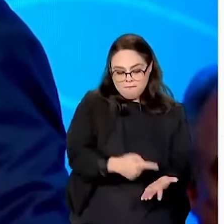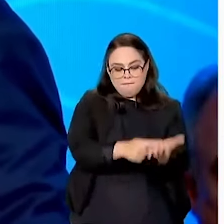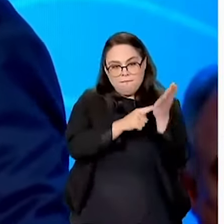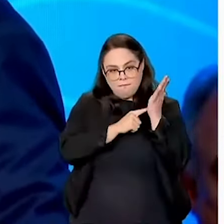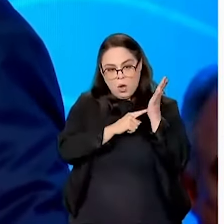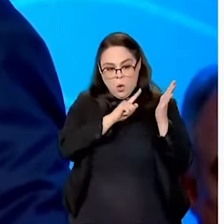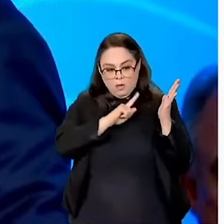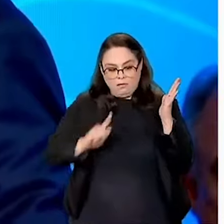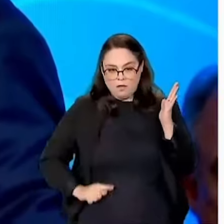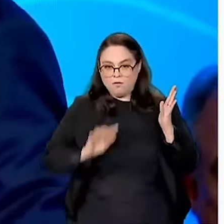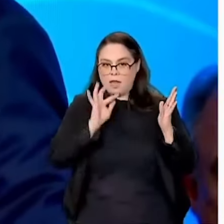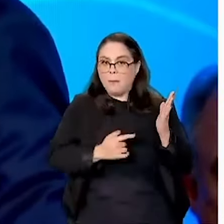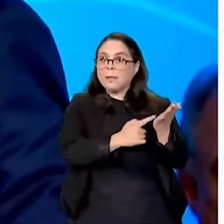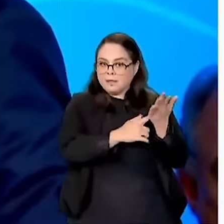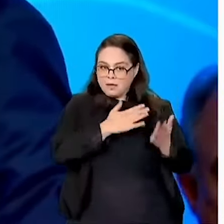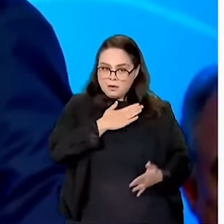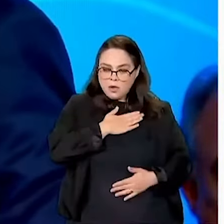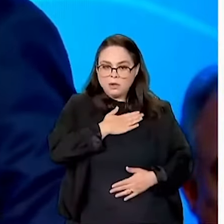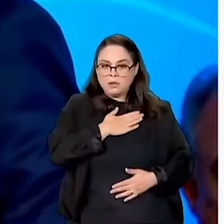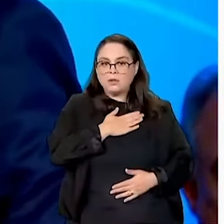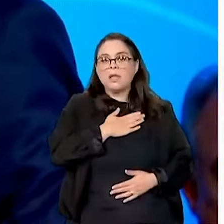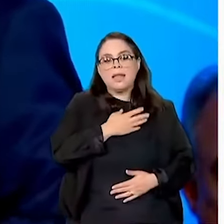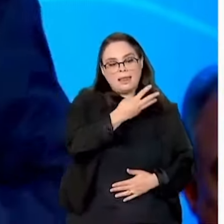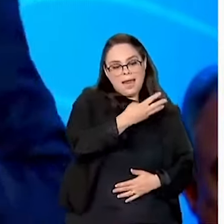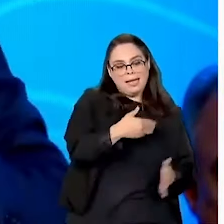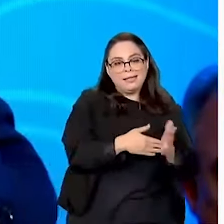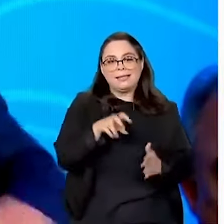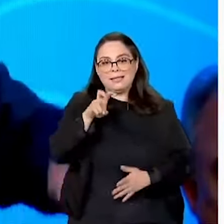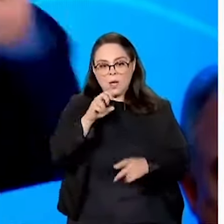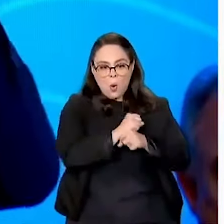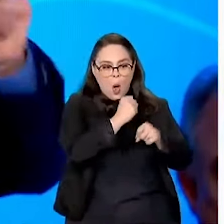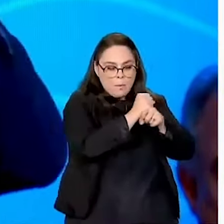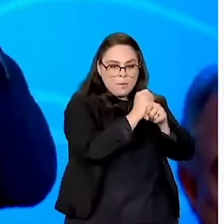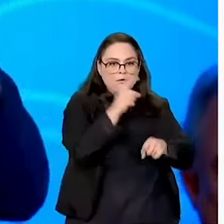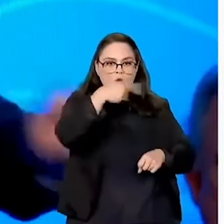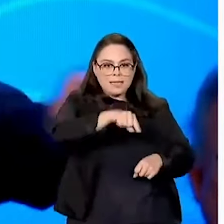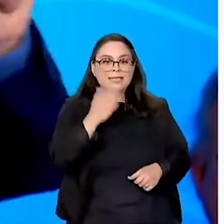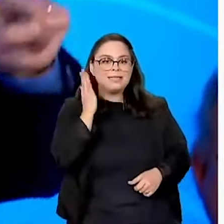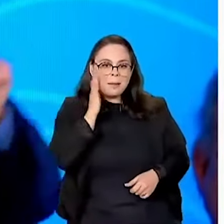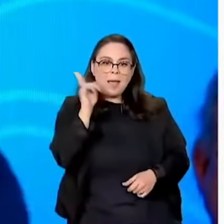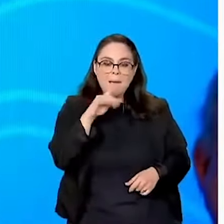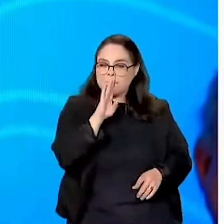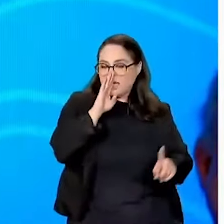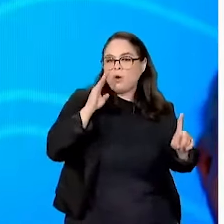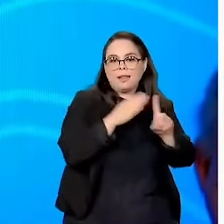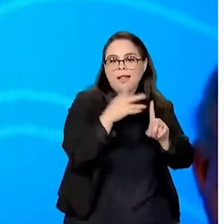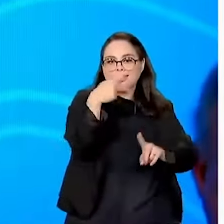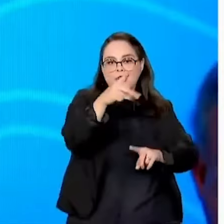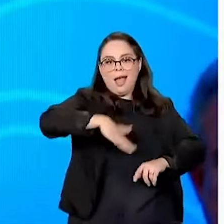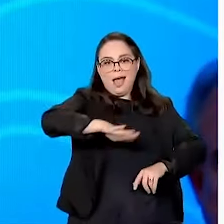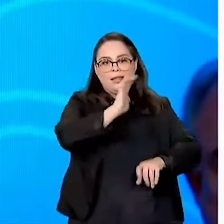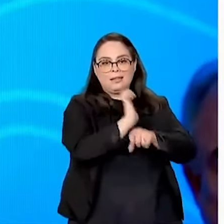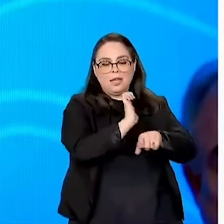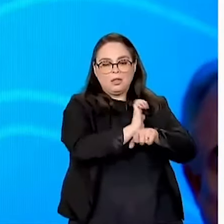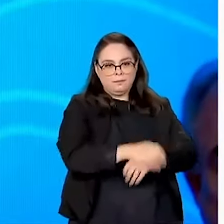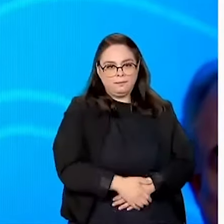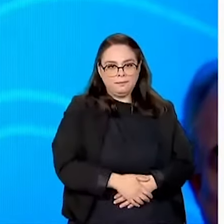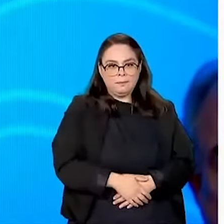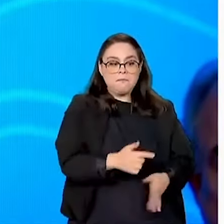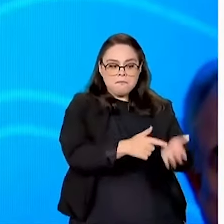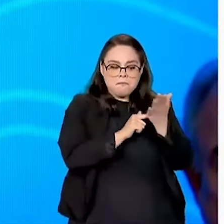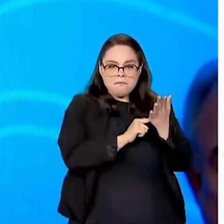ao governo federal de 3 a 5 obras que vocês entendem que são prioritárias no estado de vocês.